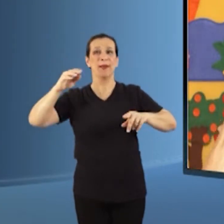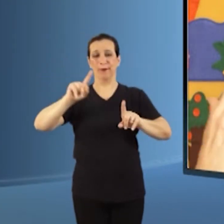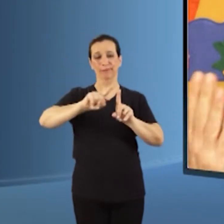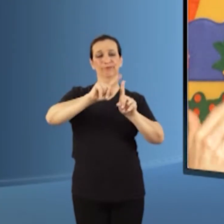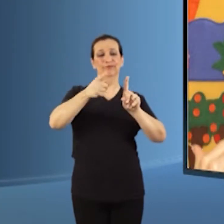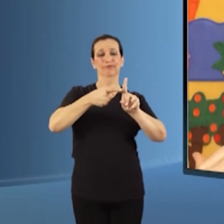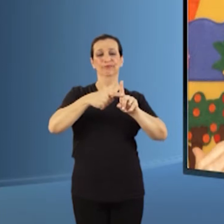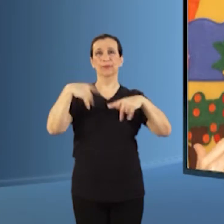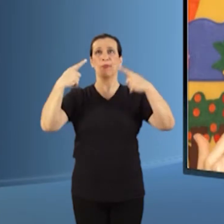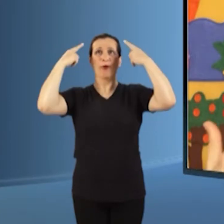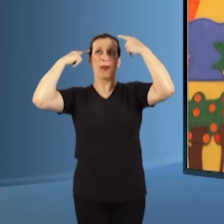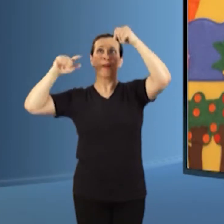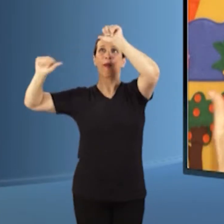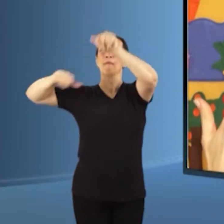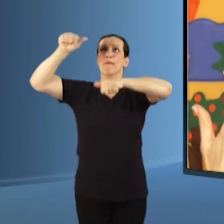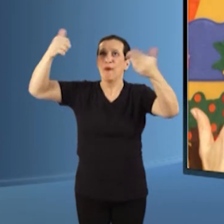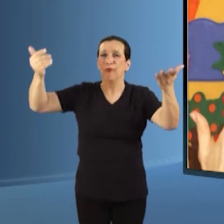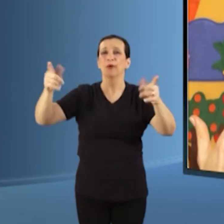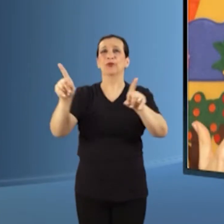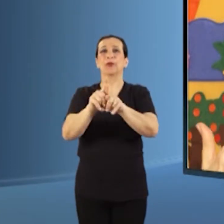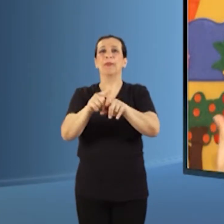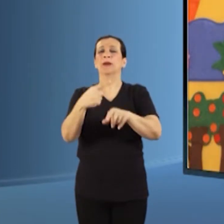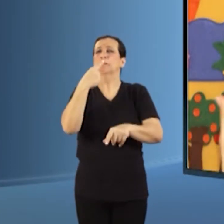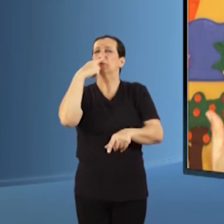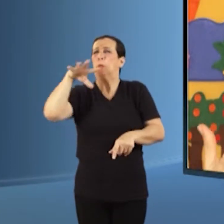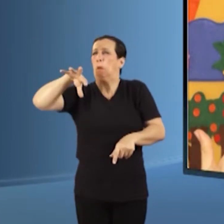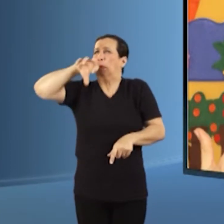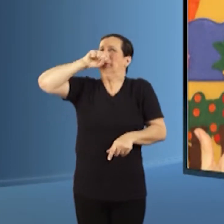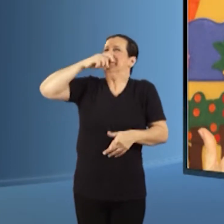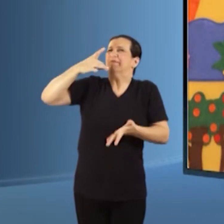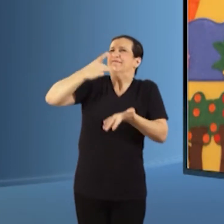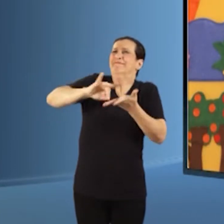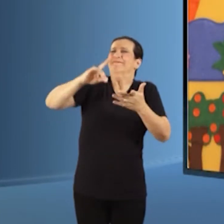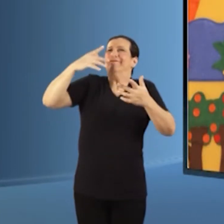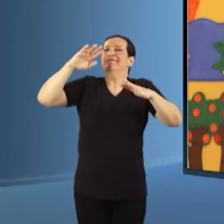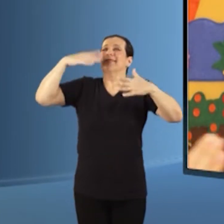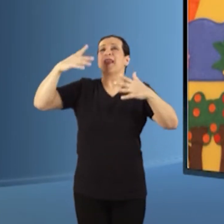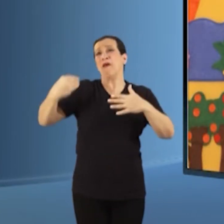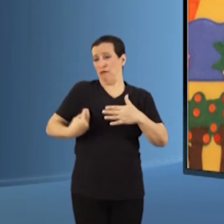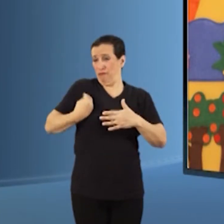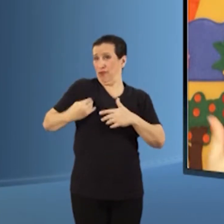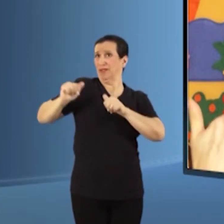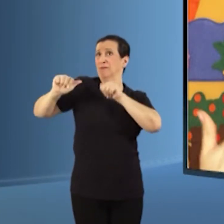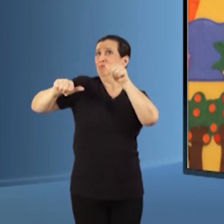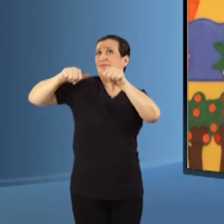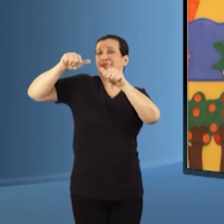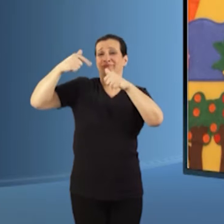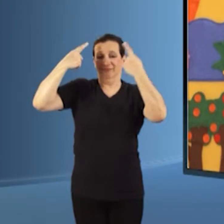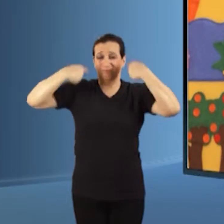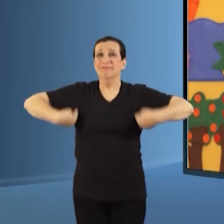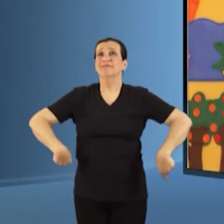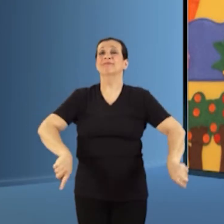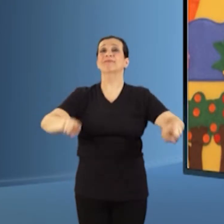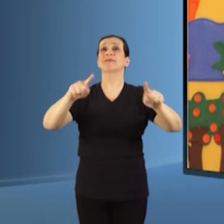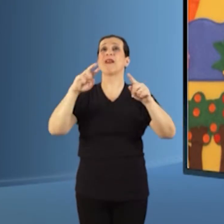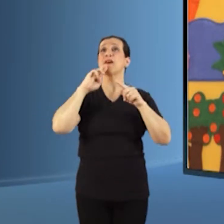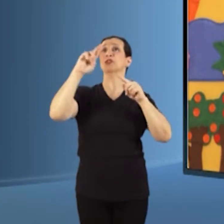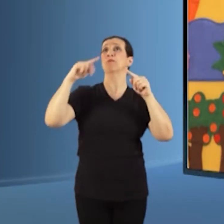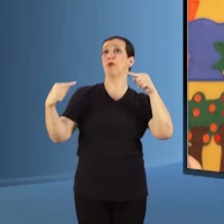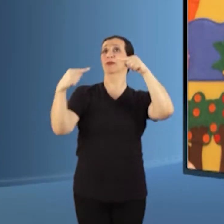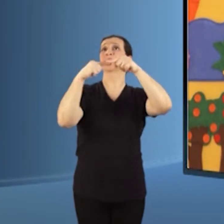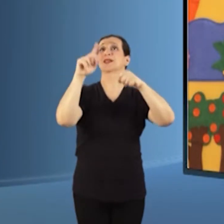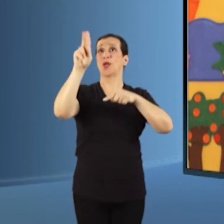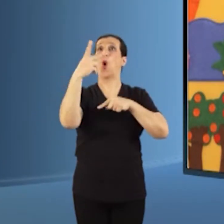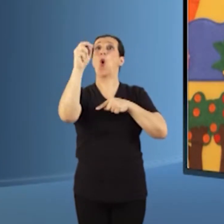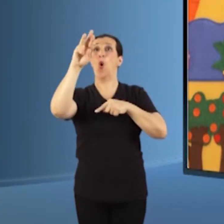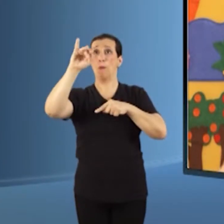cabelo depois da gravidez ou a nossa sensibilidade ao olfato. Durante a vida, variações hormonais no nosso